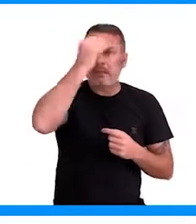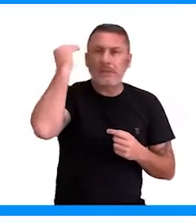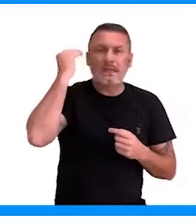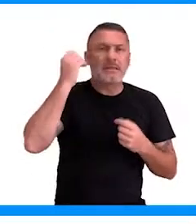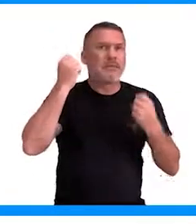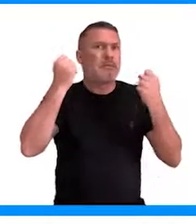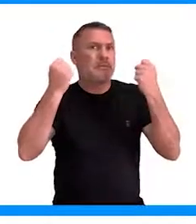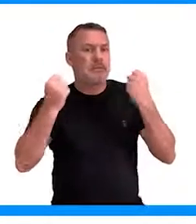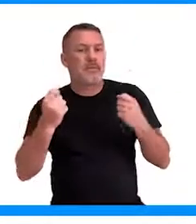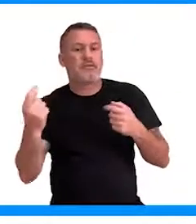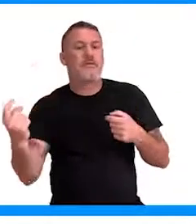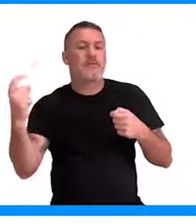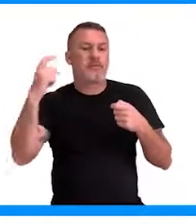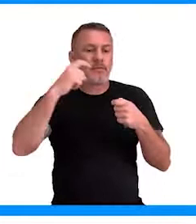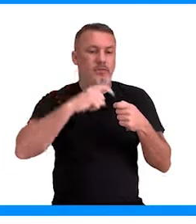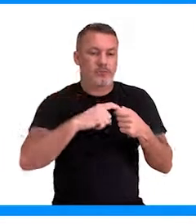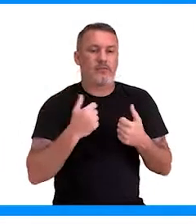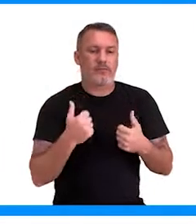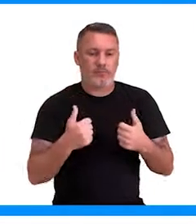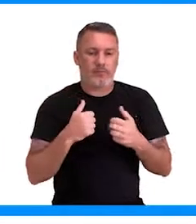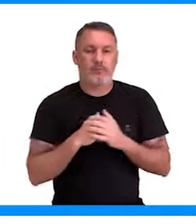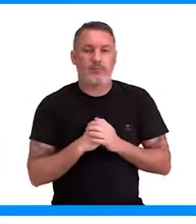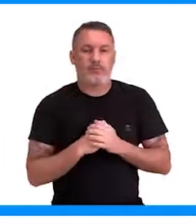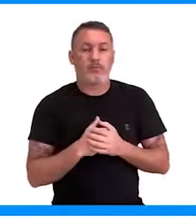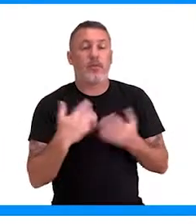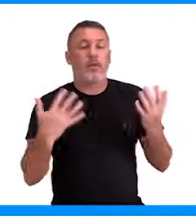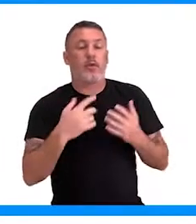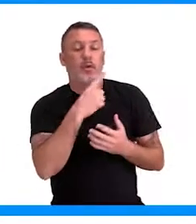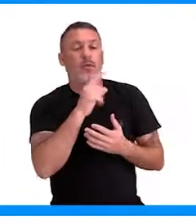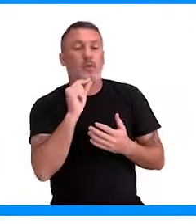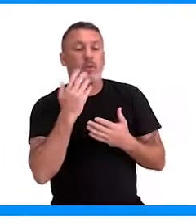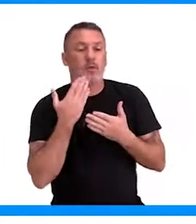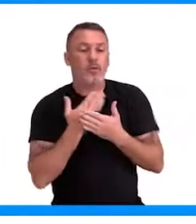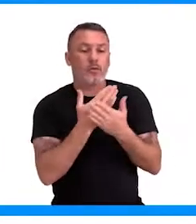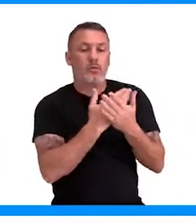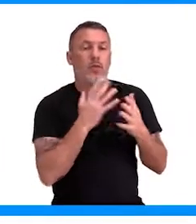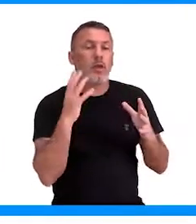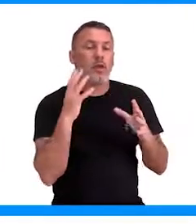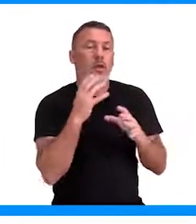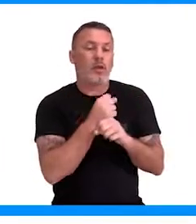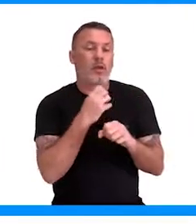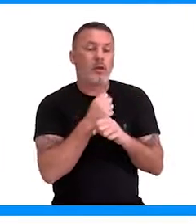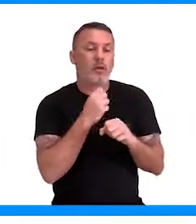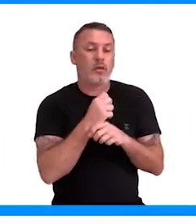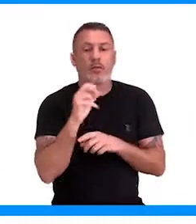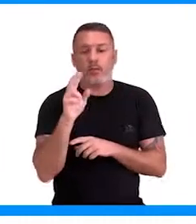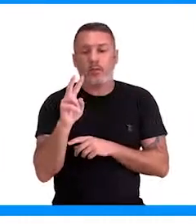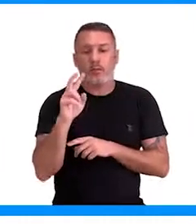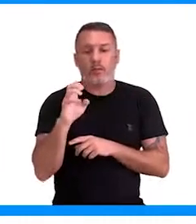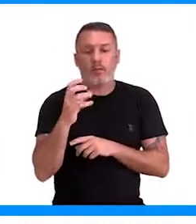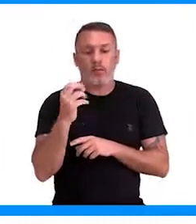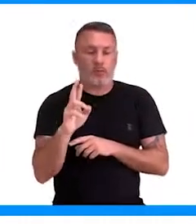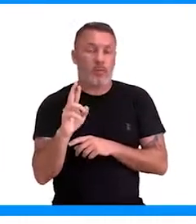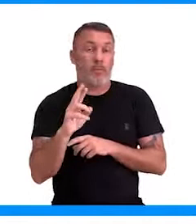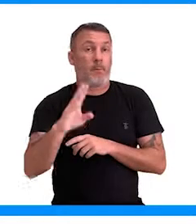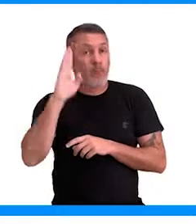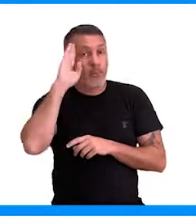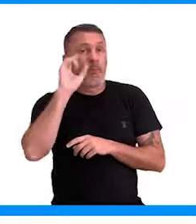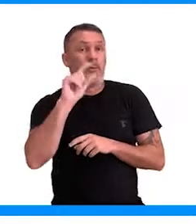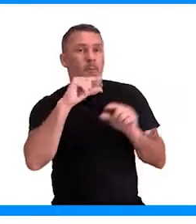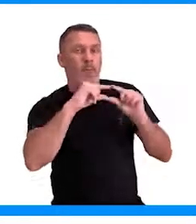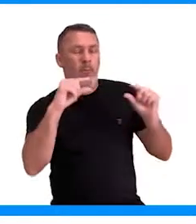se lembrando, no estudo de cálculo vetorial, cálculo com vetores, tá? Principalmente a decomposição